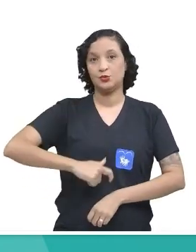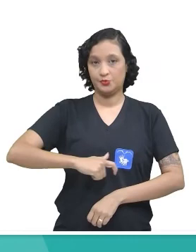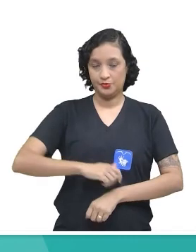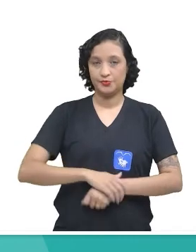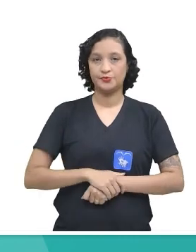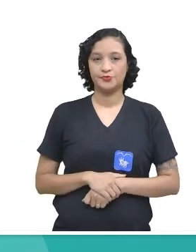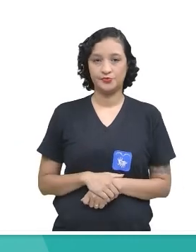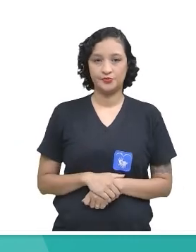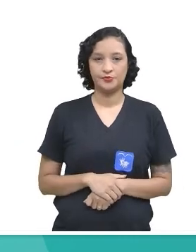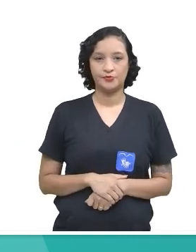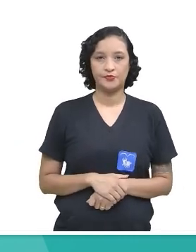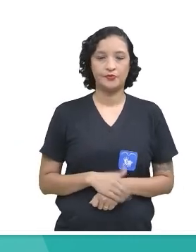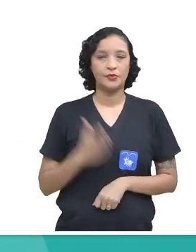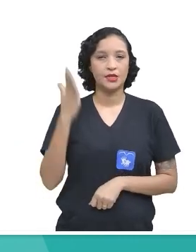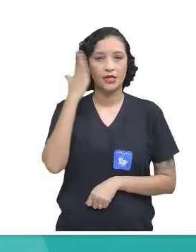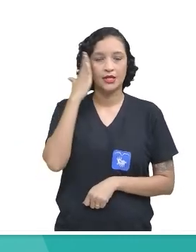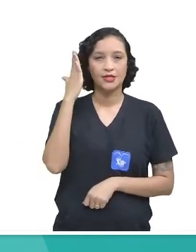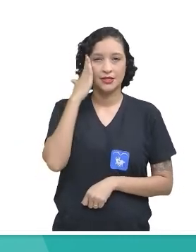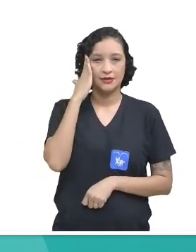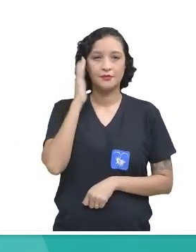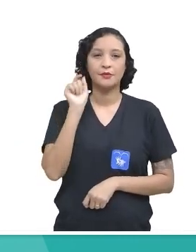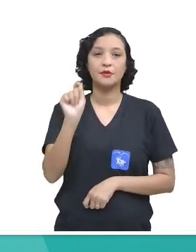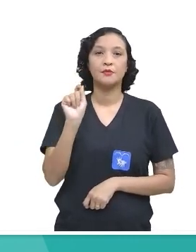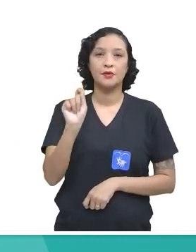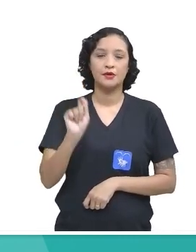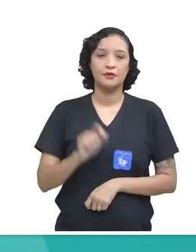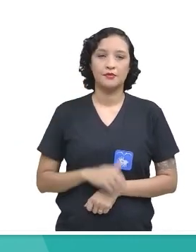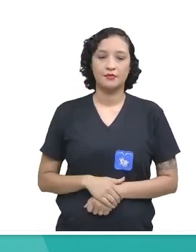solicitados. E nós sabemos que